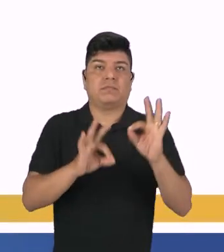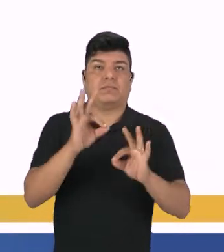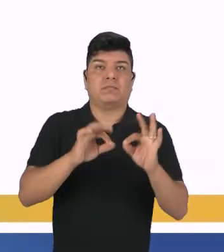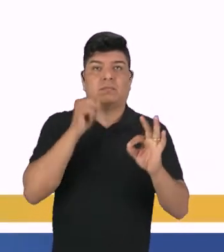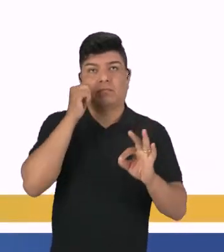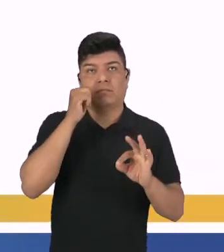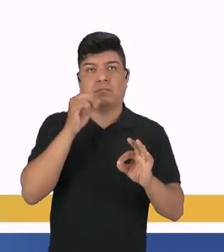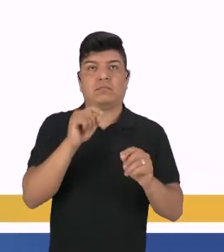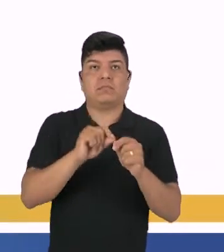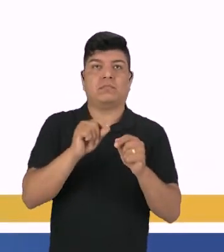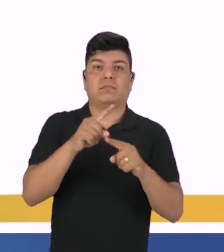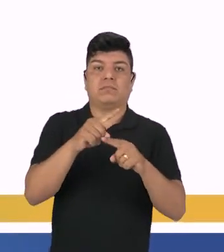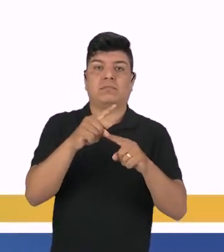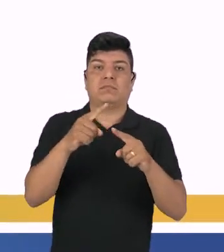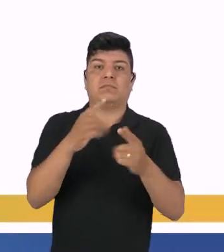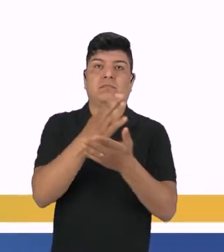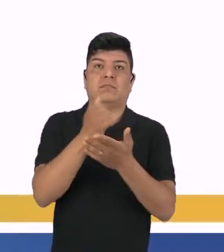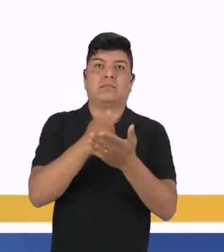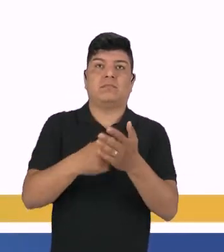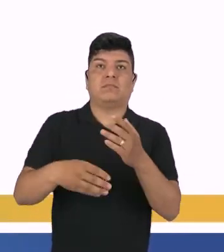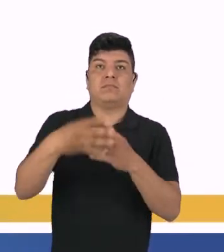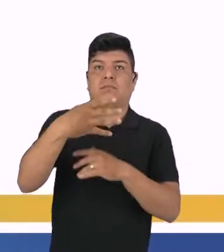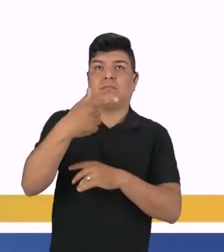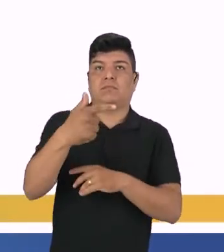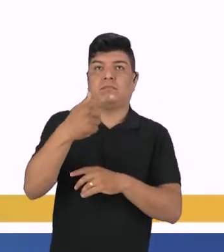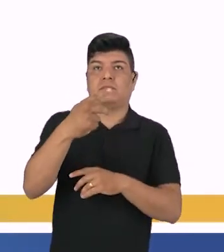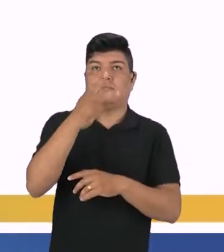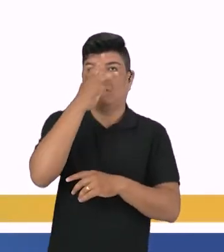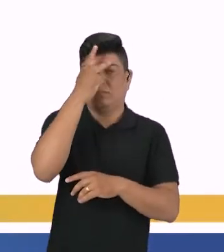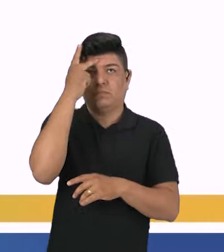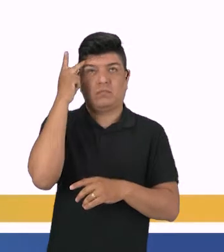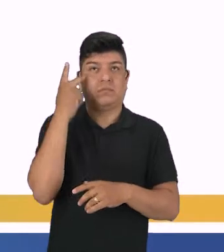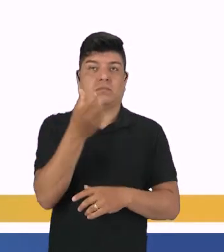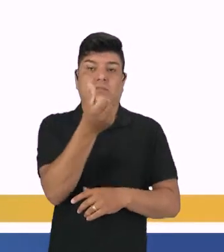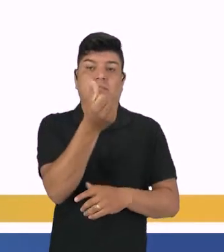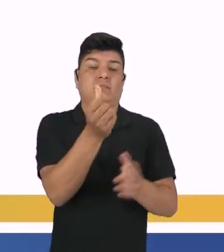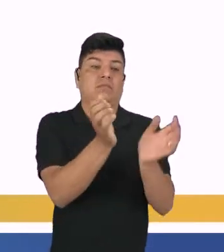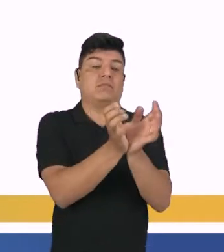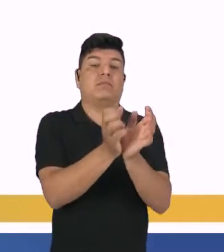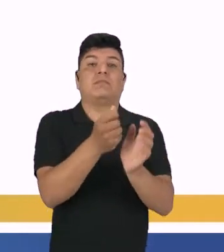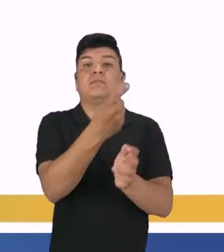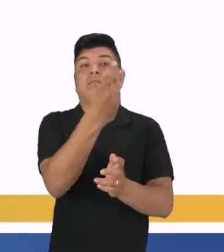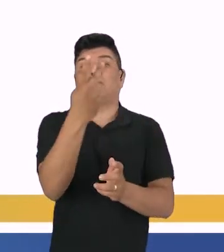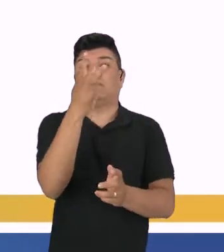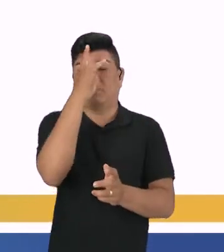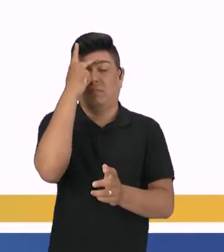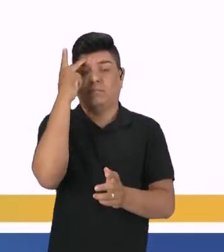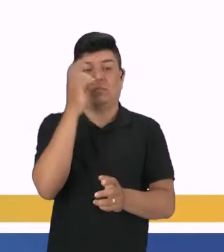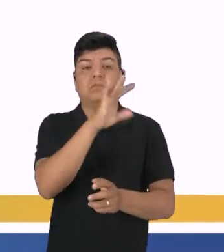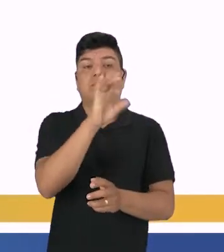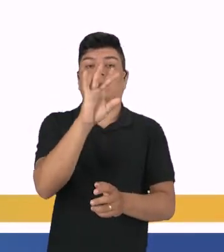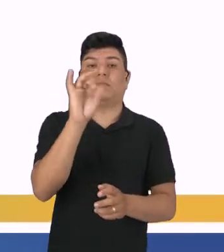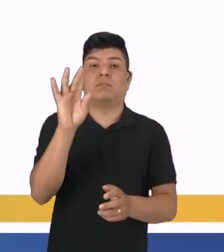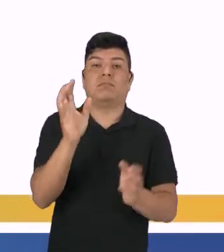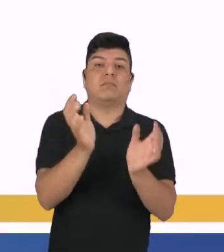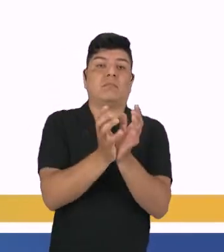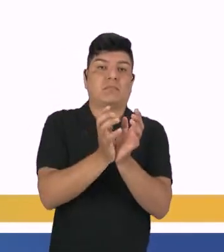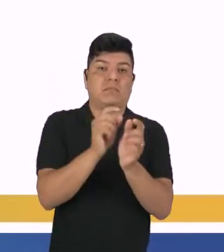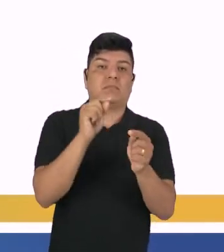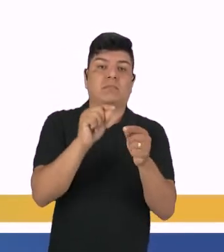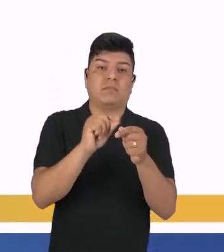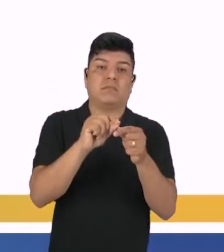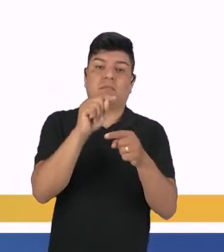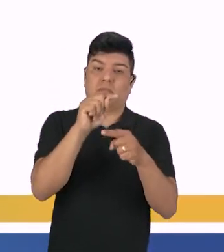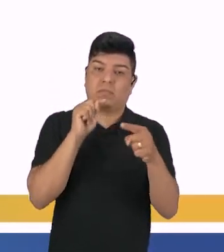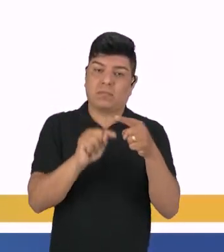a organizadora irá dividir 42 pessoas em 6 grupos. Quantas pessoas ficarão em cada grupo? Então, vou fazer aí uma